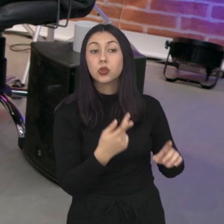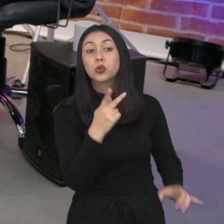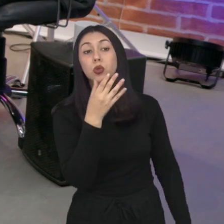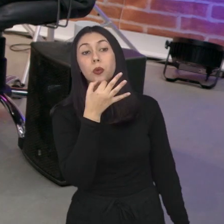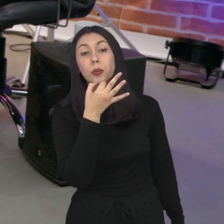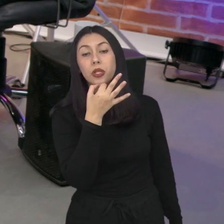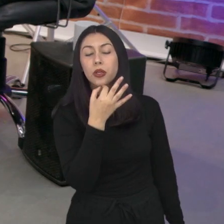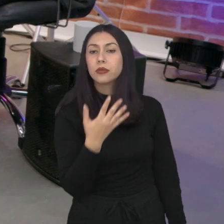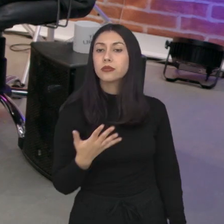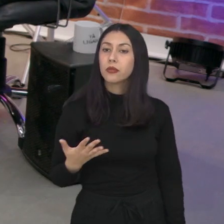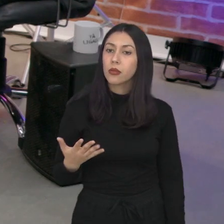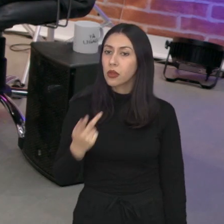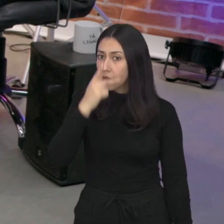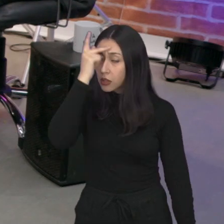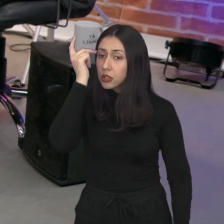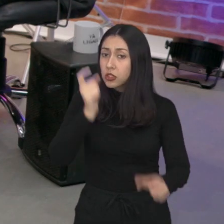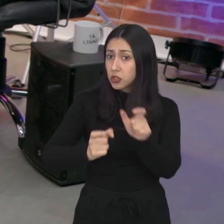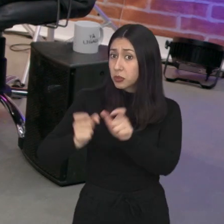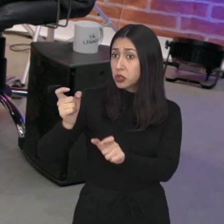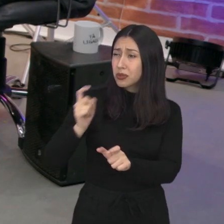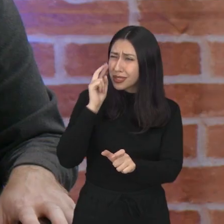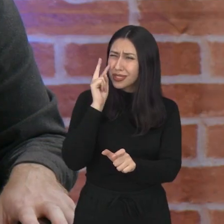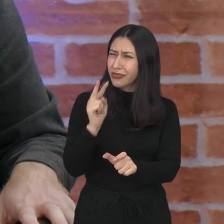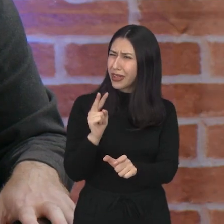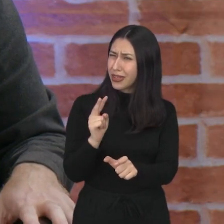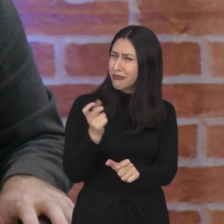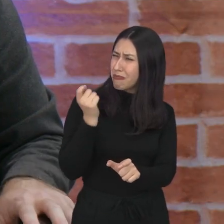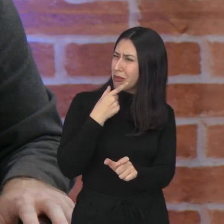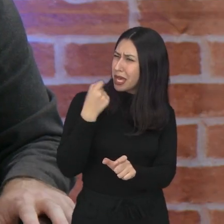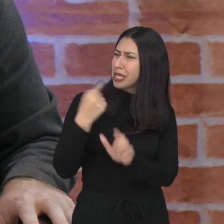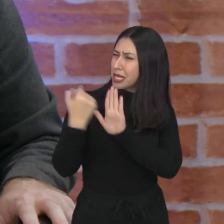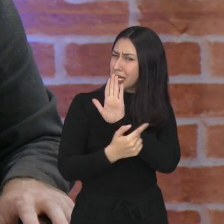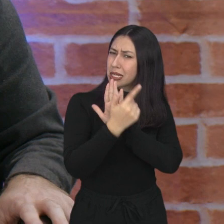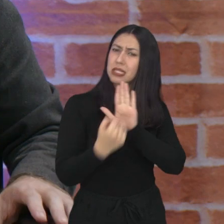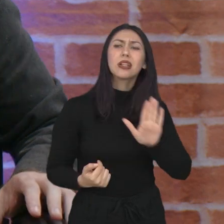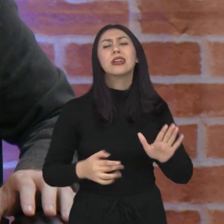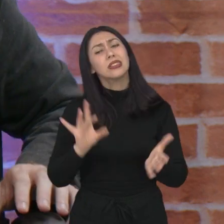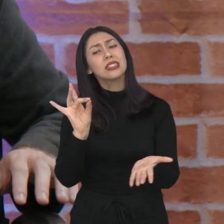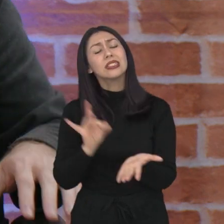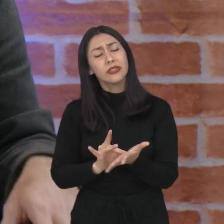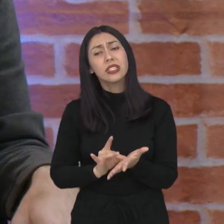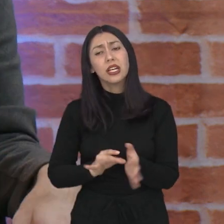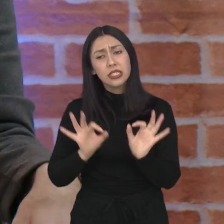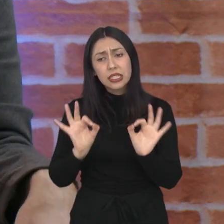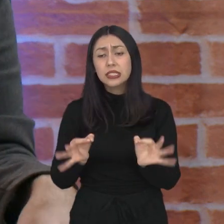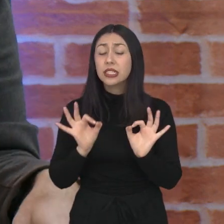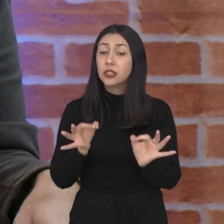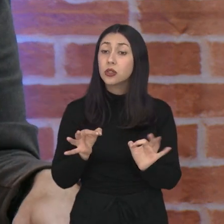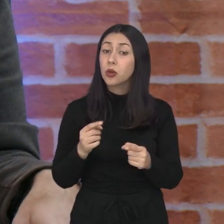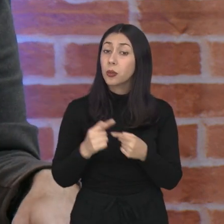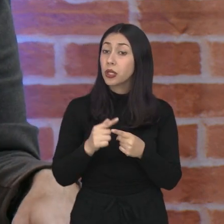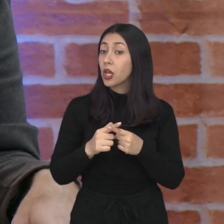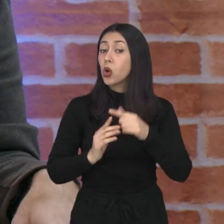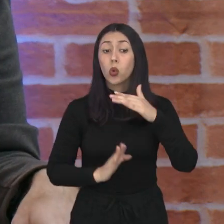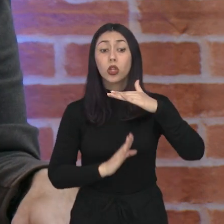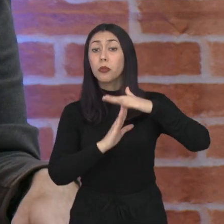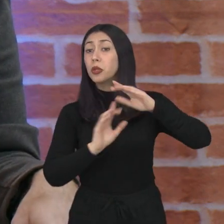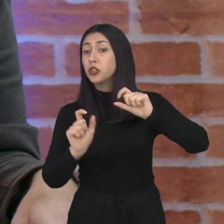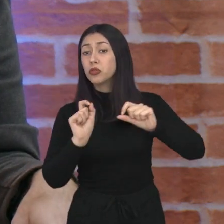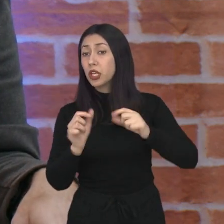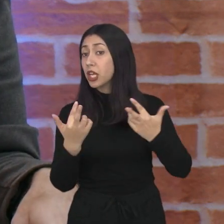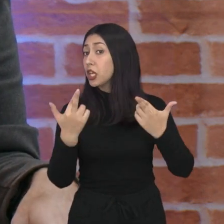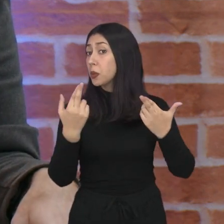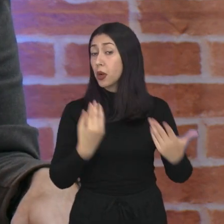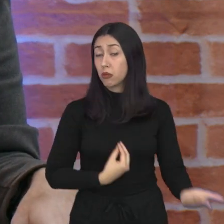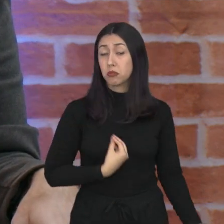sobre isso. as pessoas não humoristas têm razão em cancelar esses últimos humoristas que foram cancelados. Que o limite do humor é o mesmo limite da